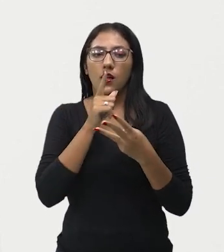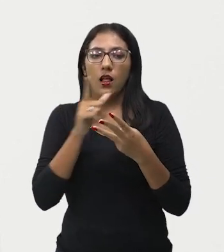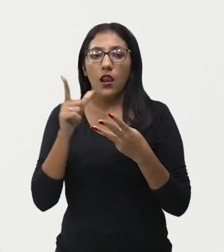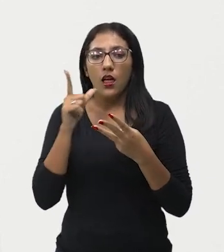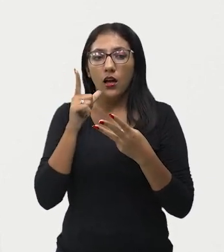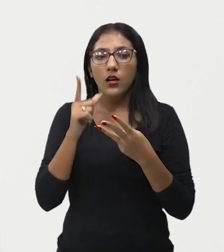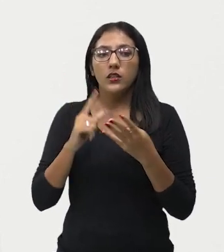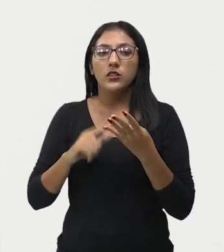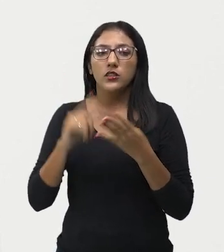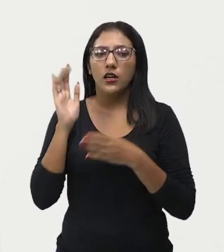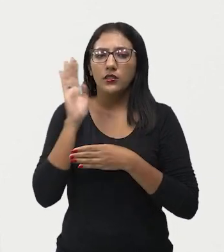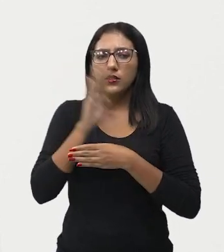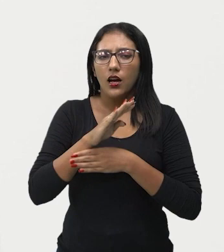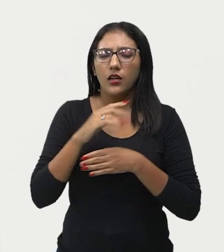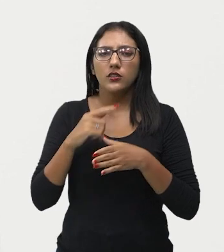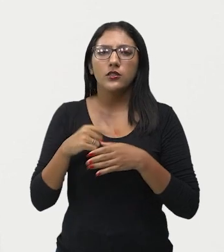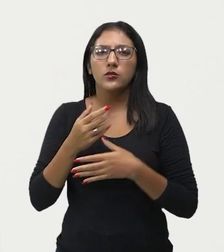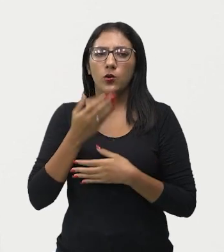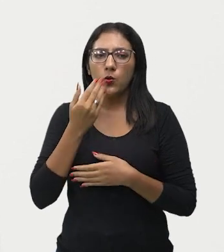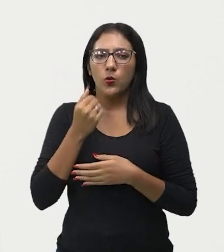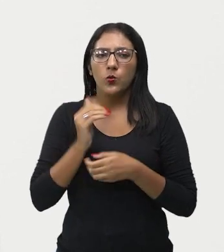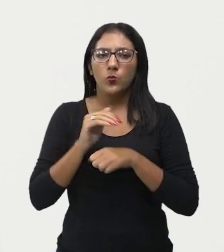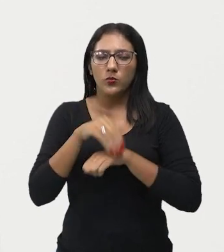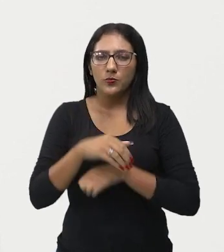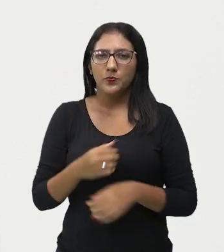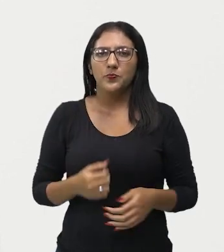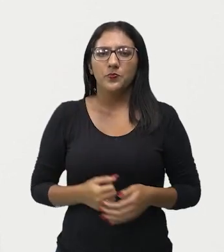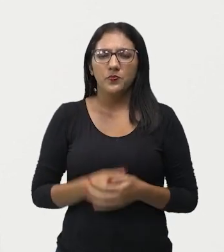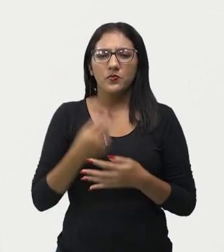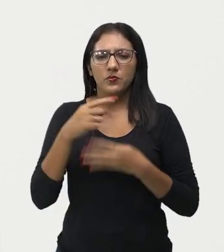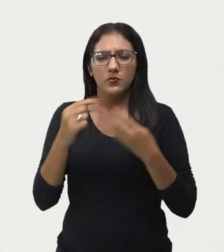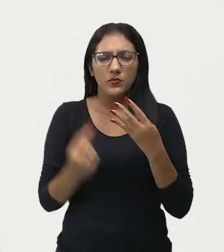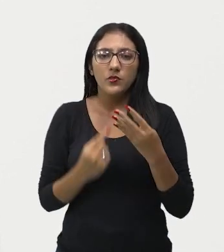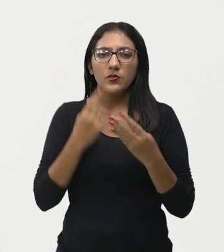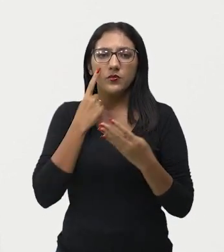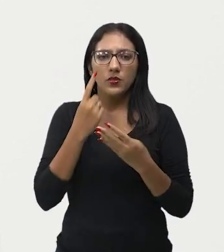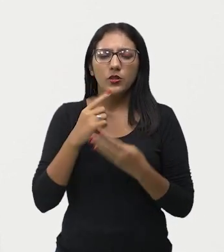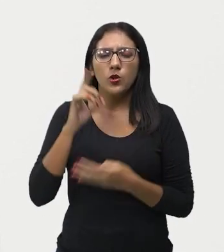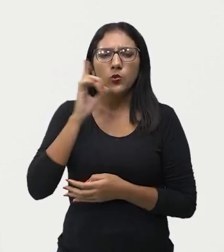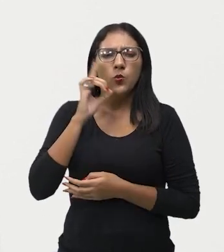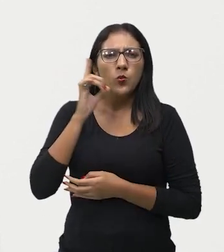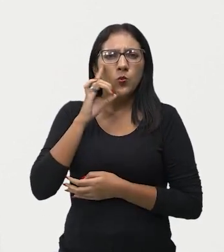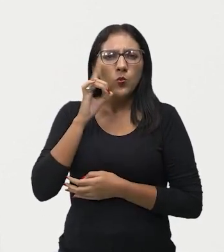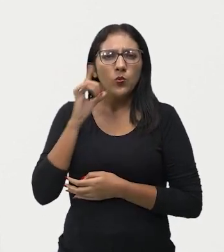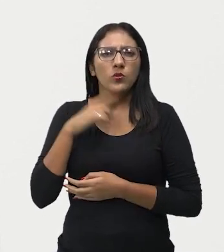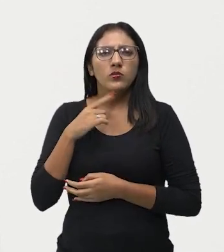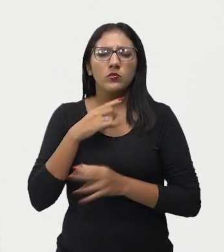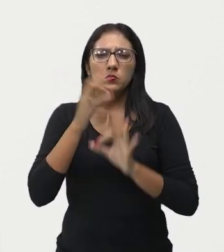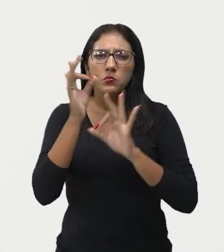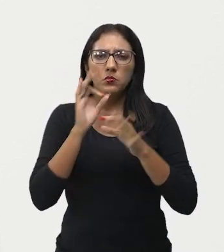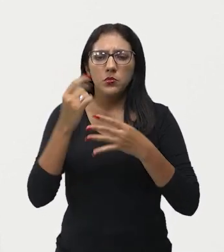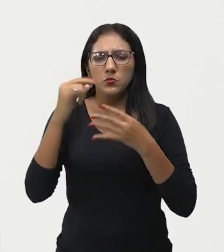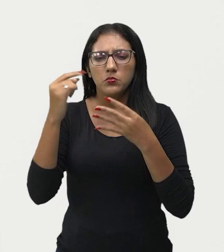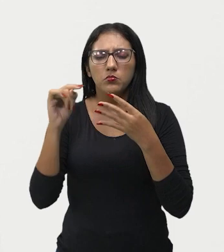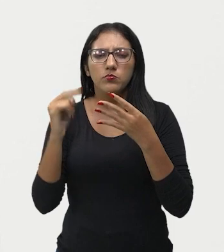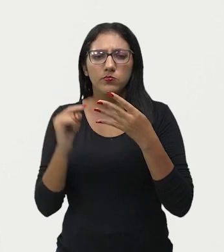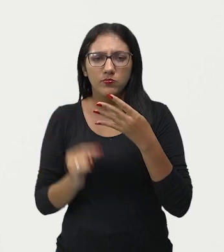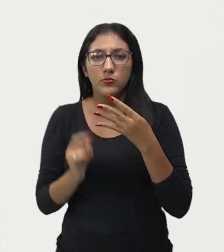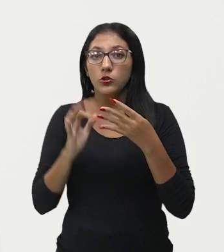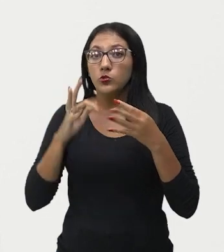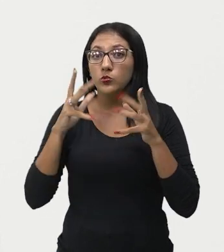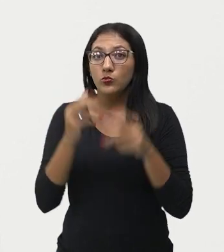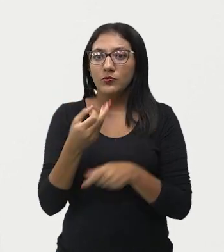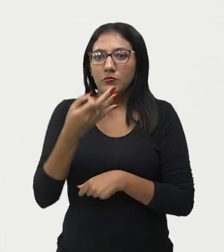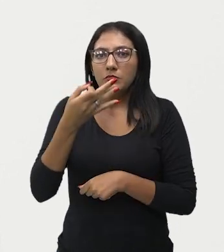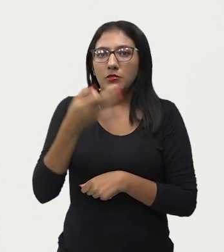e jantar. E aí você vai perceber que a cada dia tem uma regra, já está definido o que vai